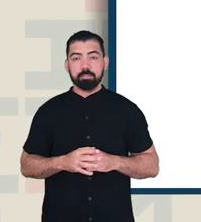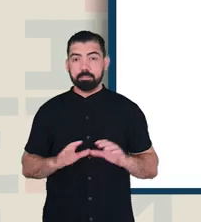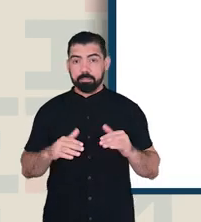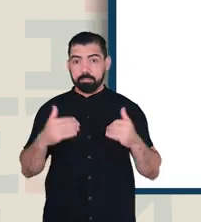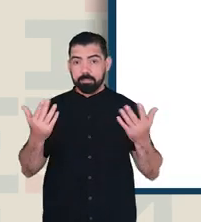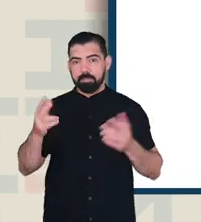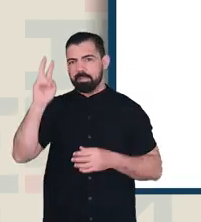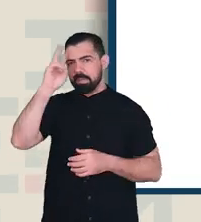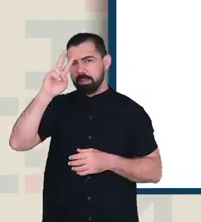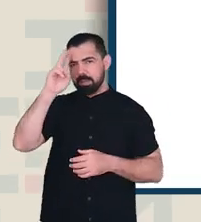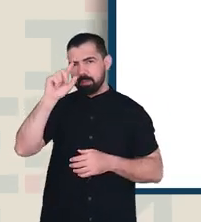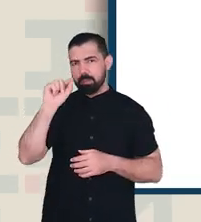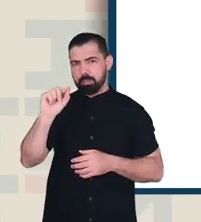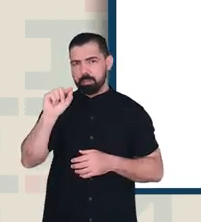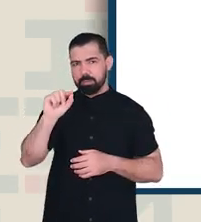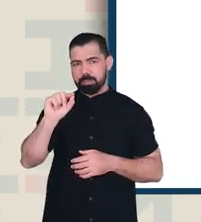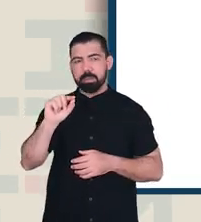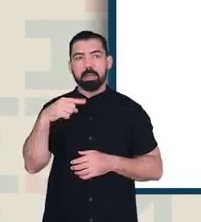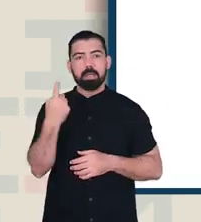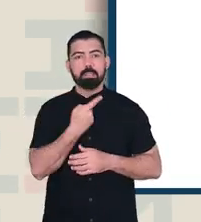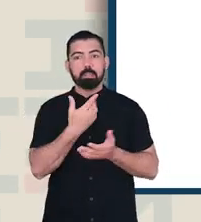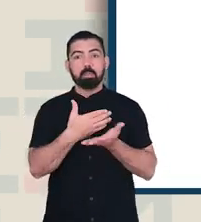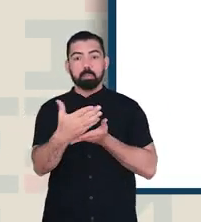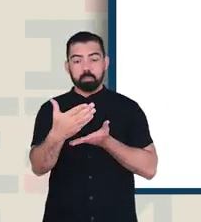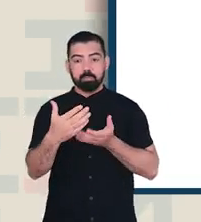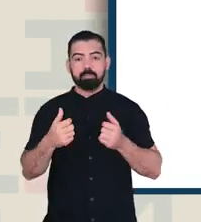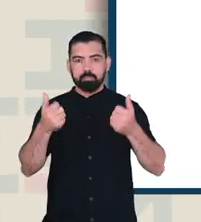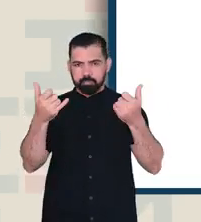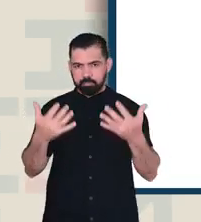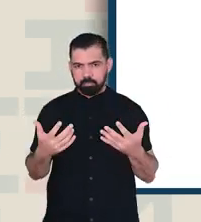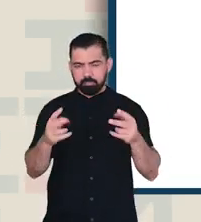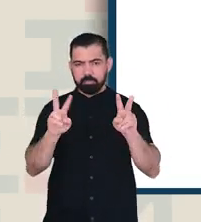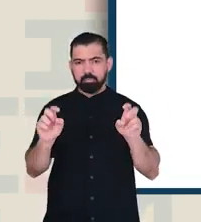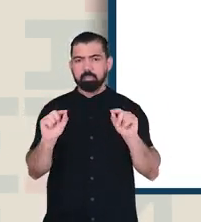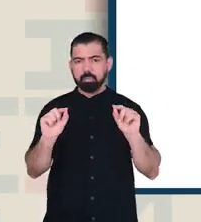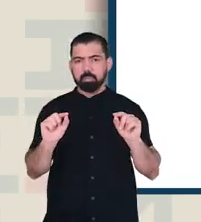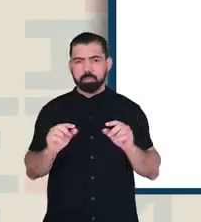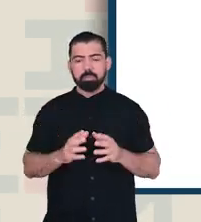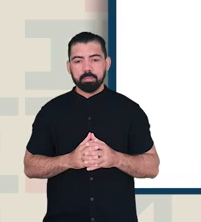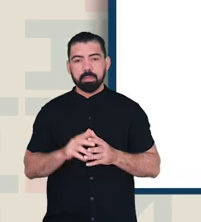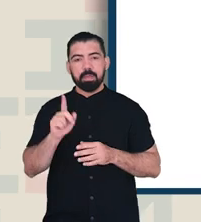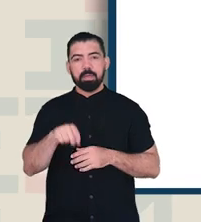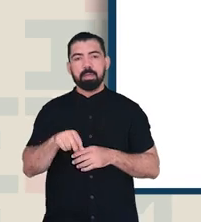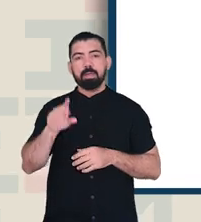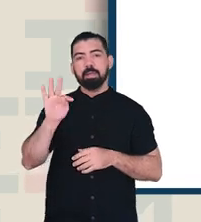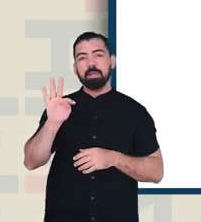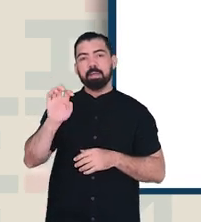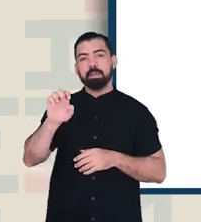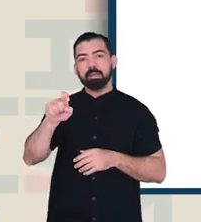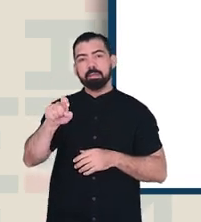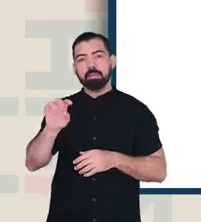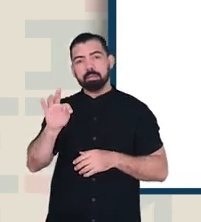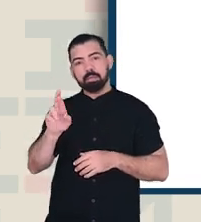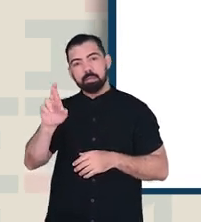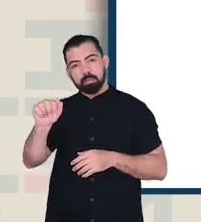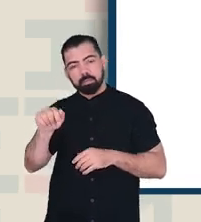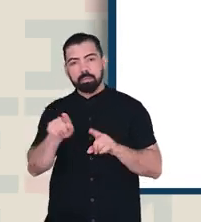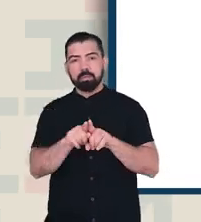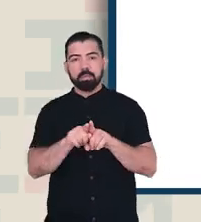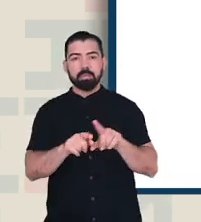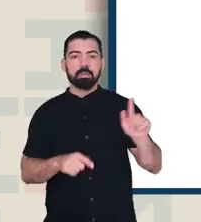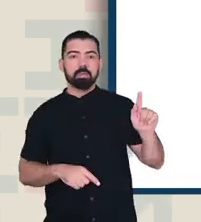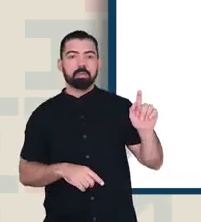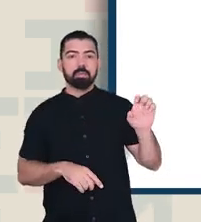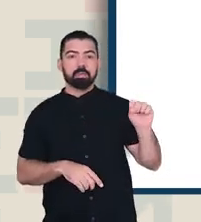Então, lembramos um pouquinho que a gente tinha começado a falar um pouco sobre textura e gesto.